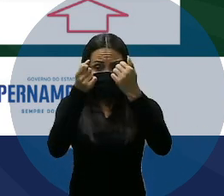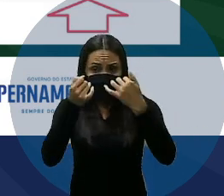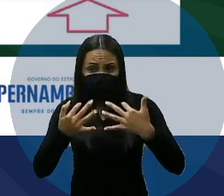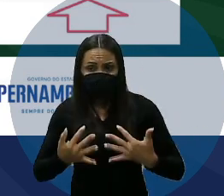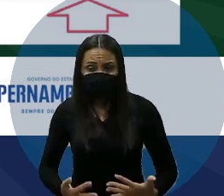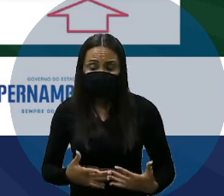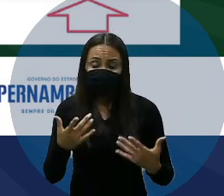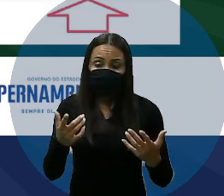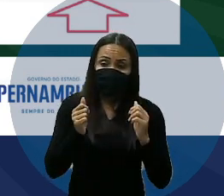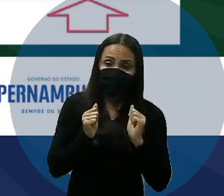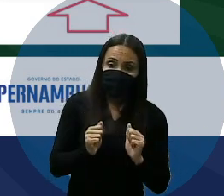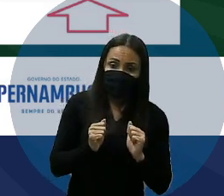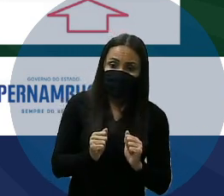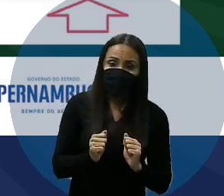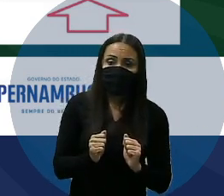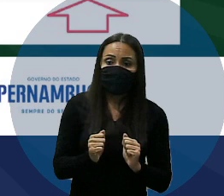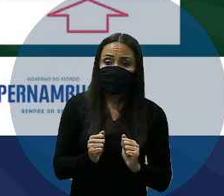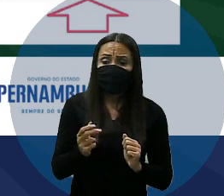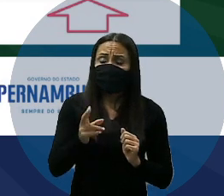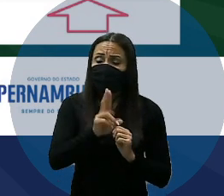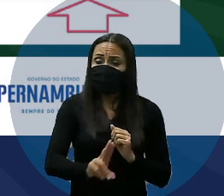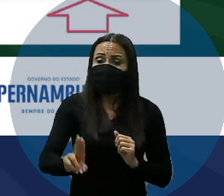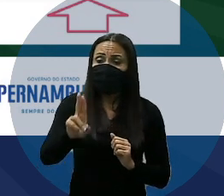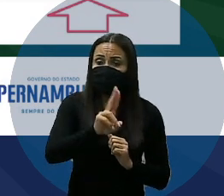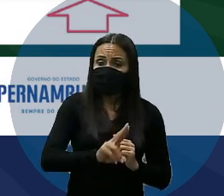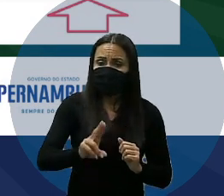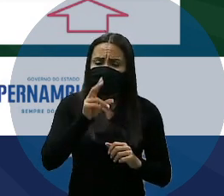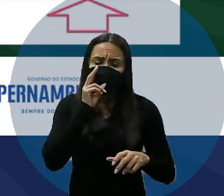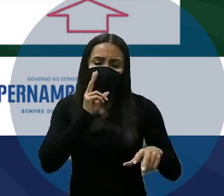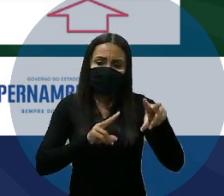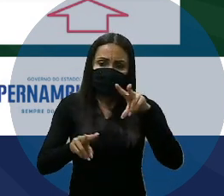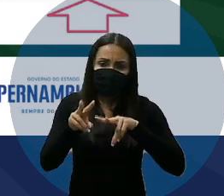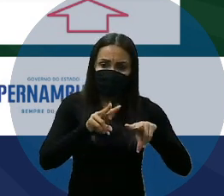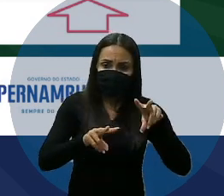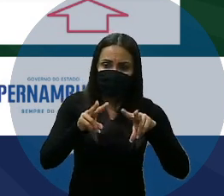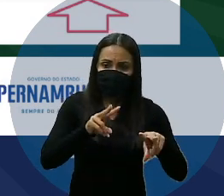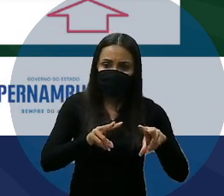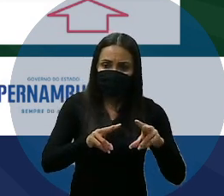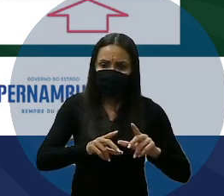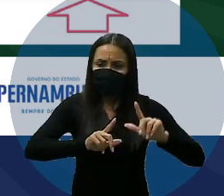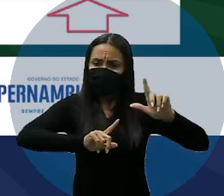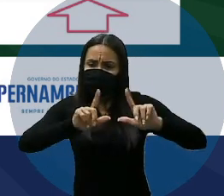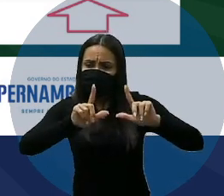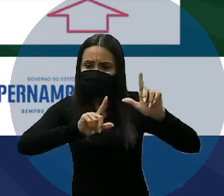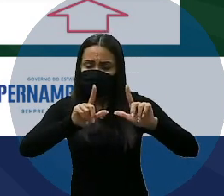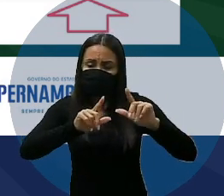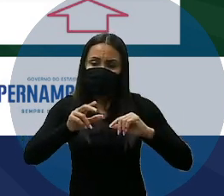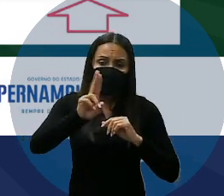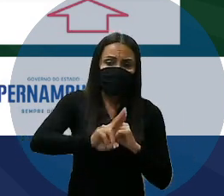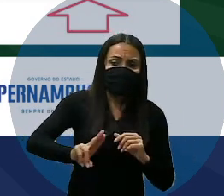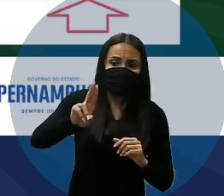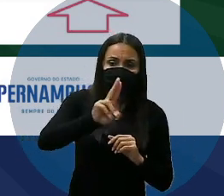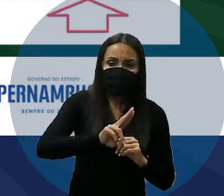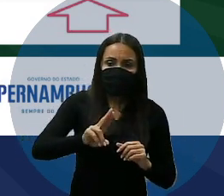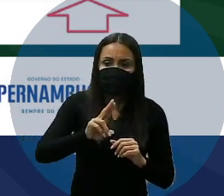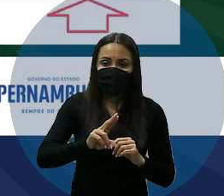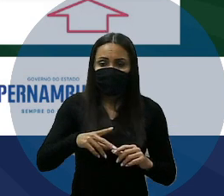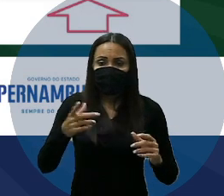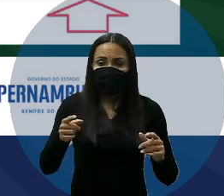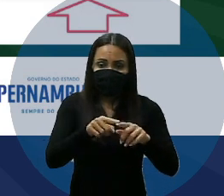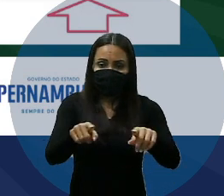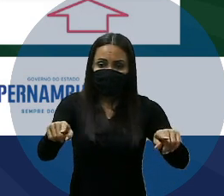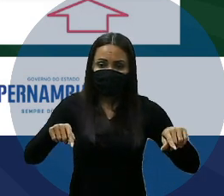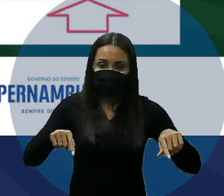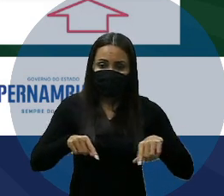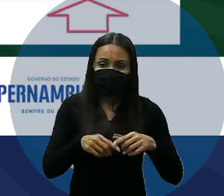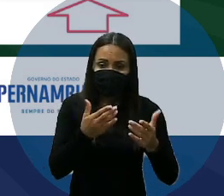podem, inclusive, utilizar a visualização, entender melhor e até mesmo utilizar reproduzindo na sala de aula, caso